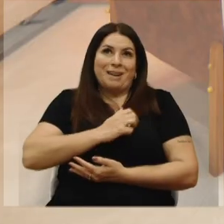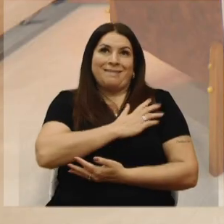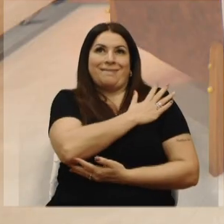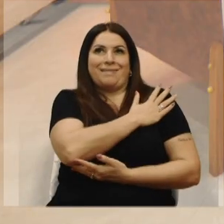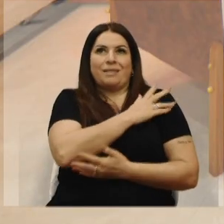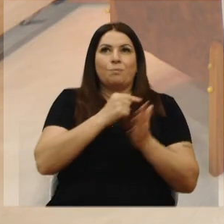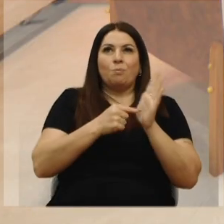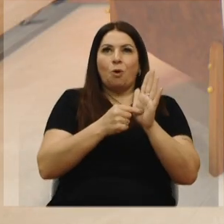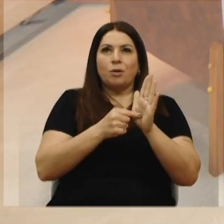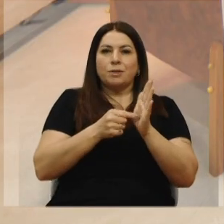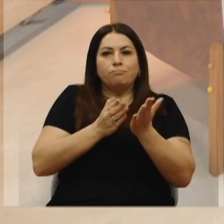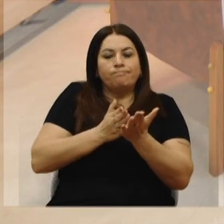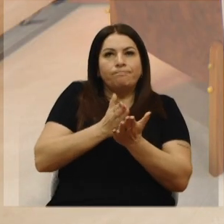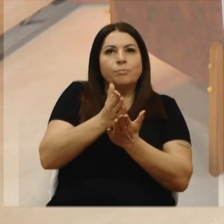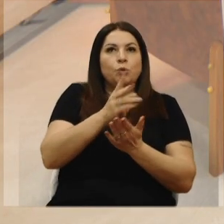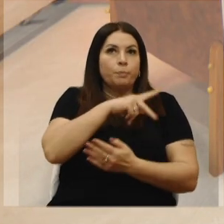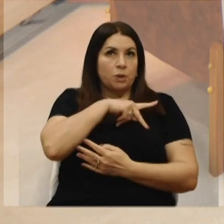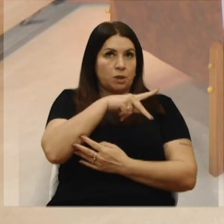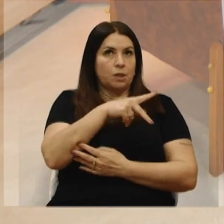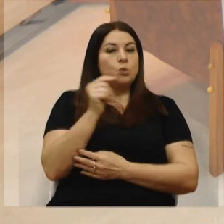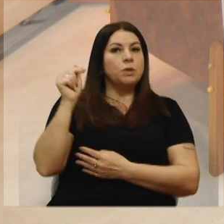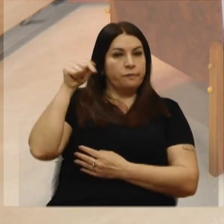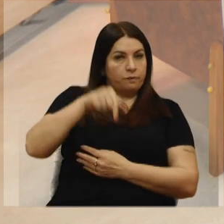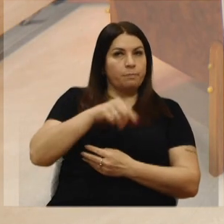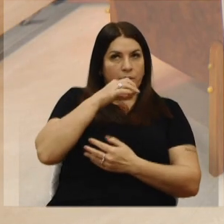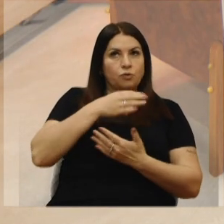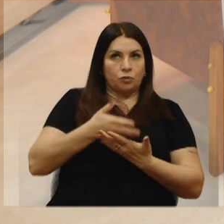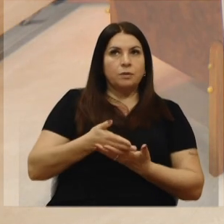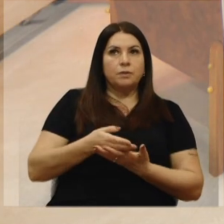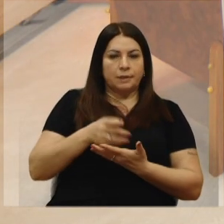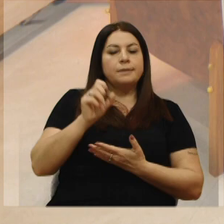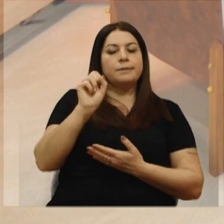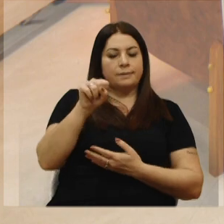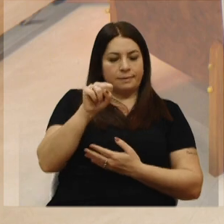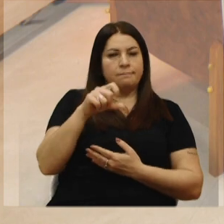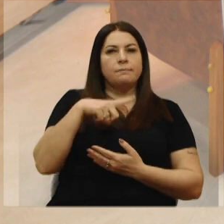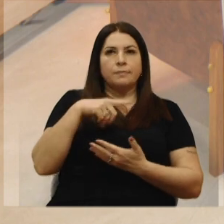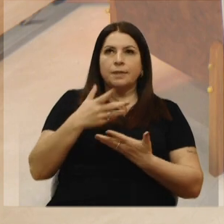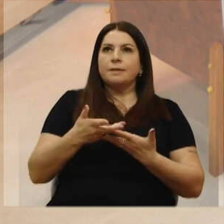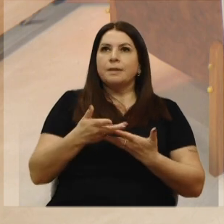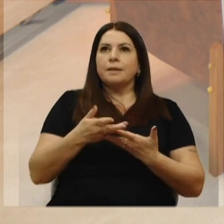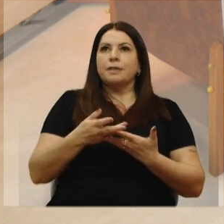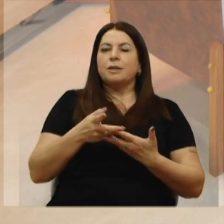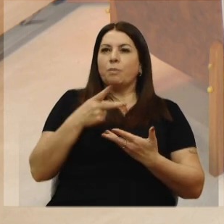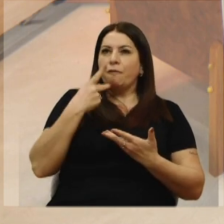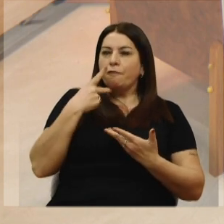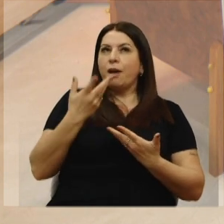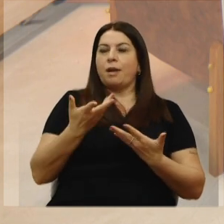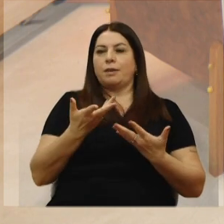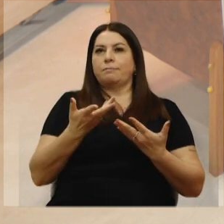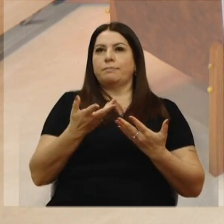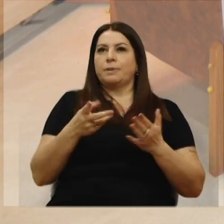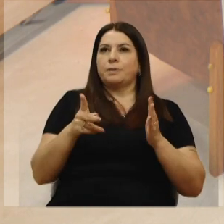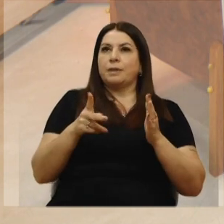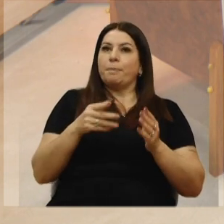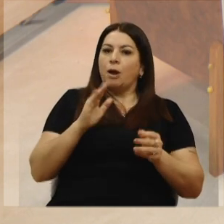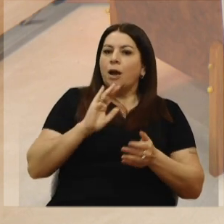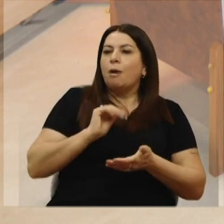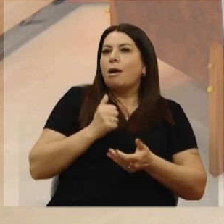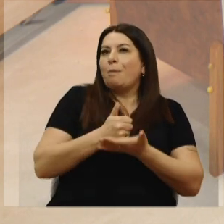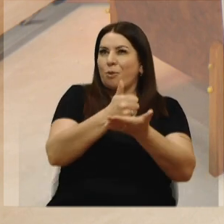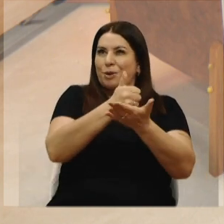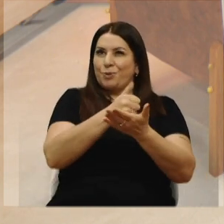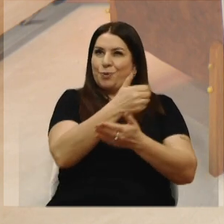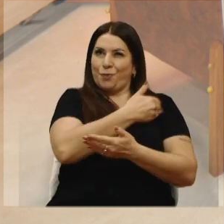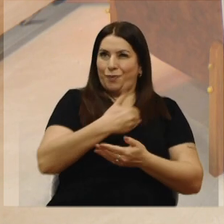eles demarcam muito um alinhamento com os presidentes que vêm a Caxias do Sul, né? Sim, tem um discurso realmente assim